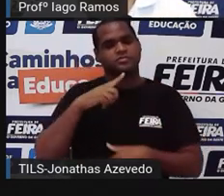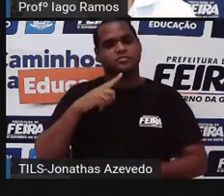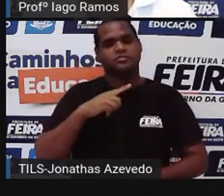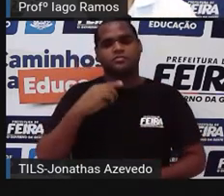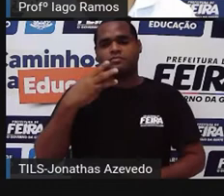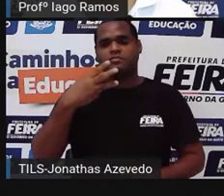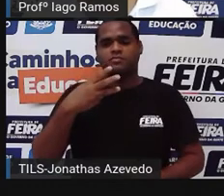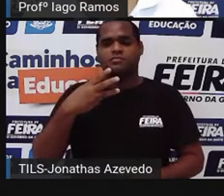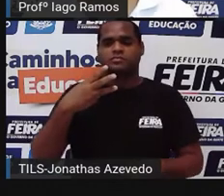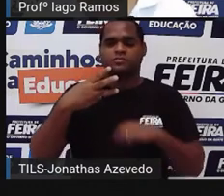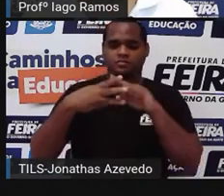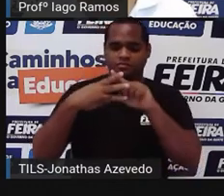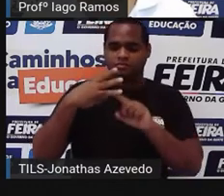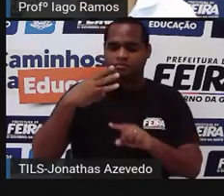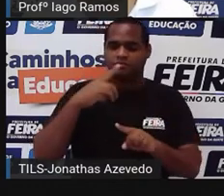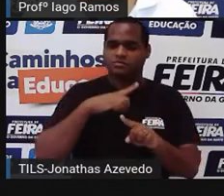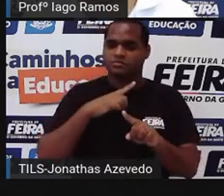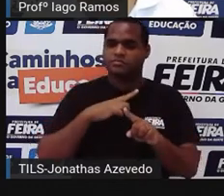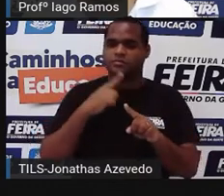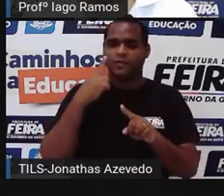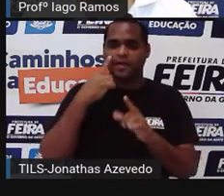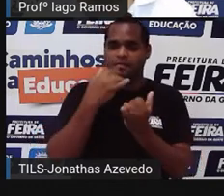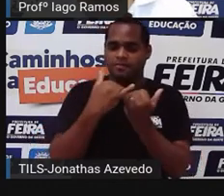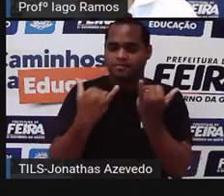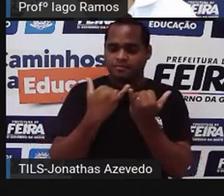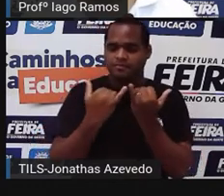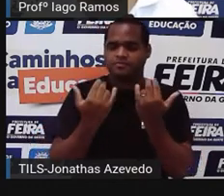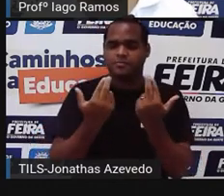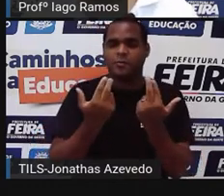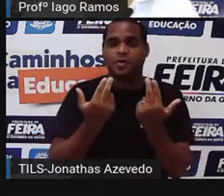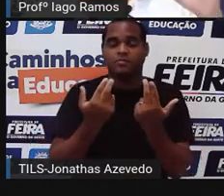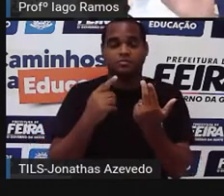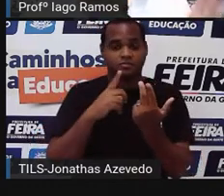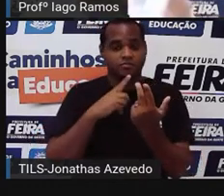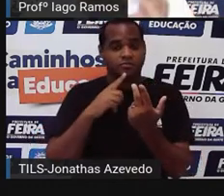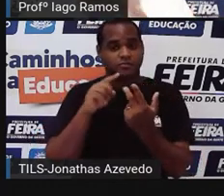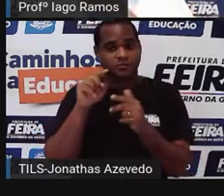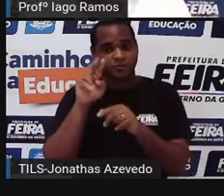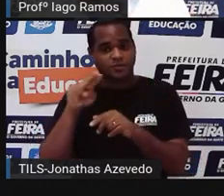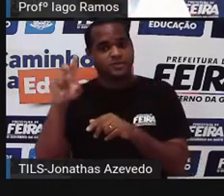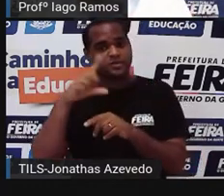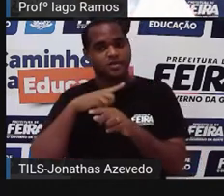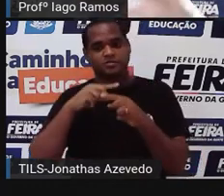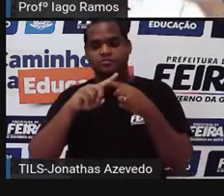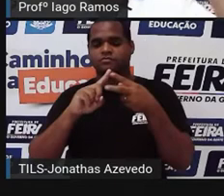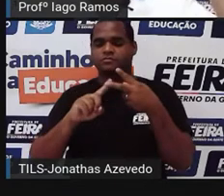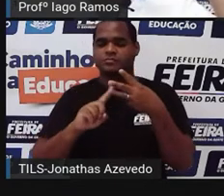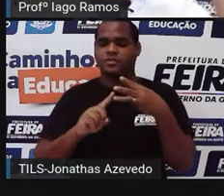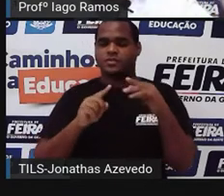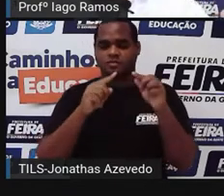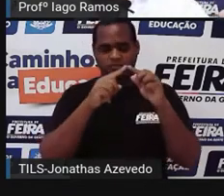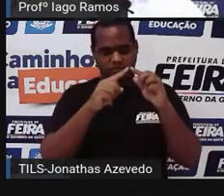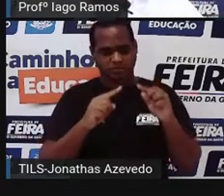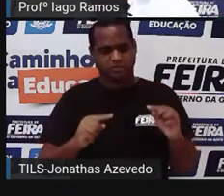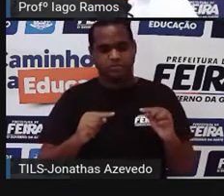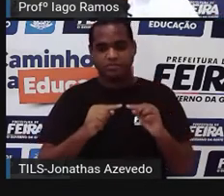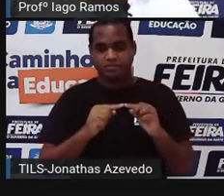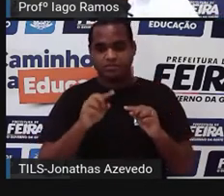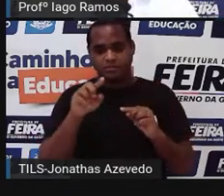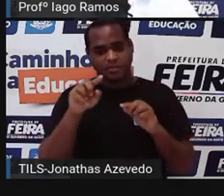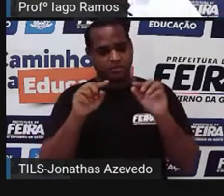aí três formas de ver se os triângulos são semelhantes usando os três lados dos dois